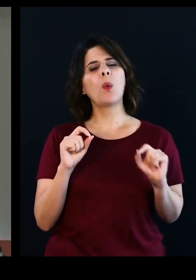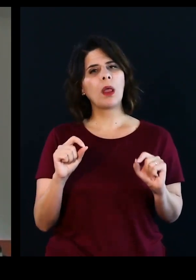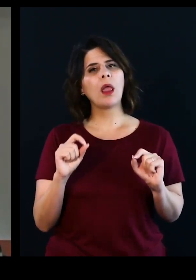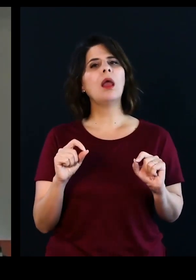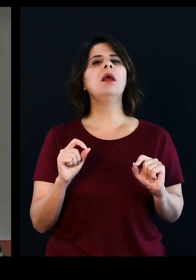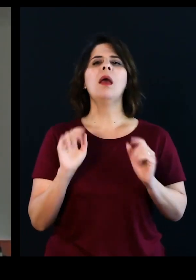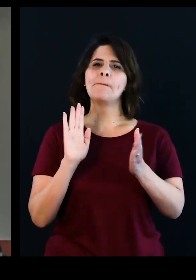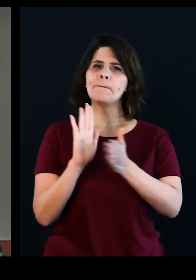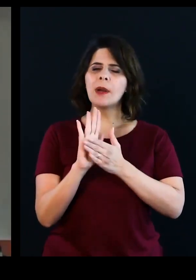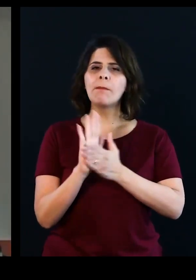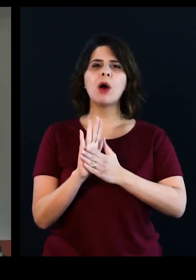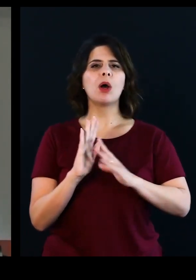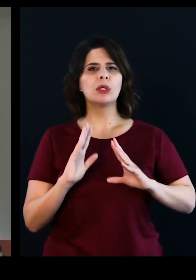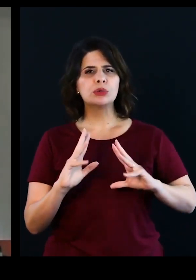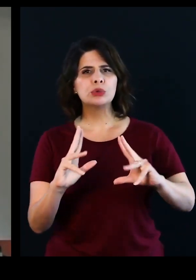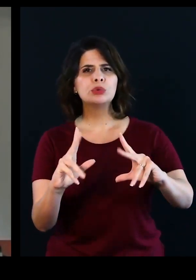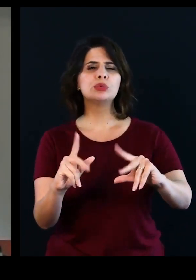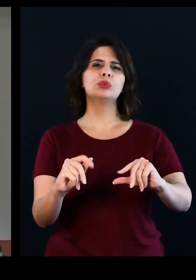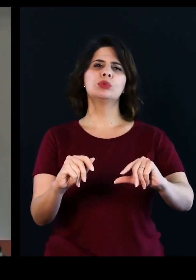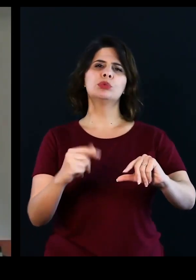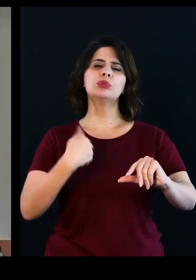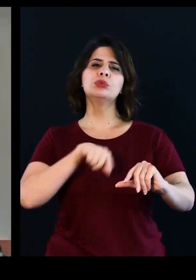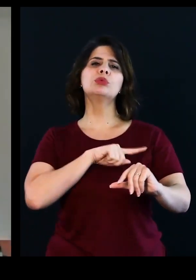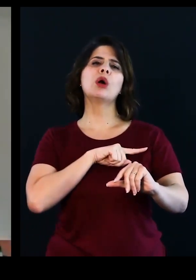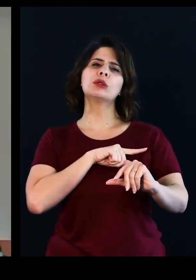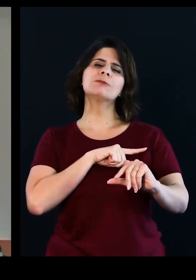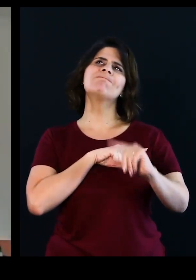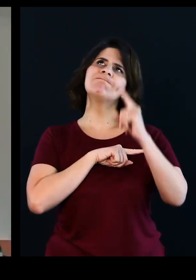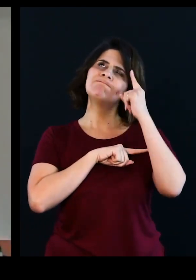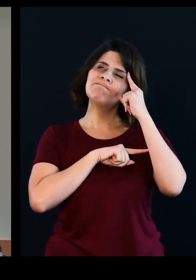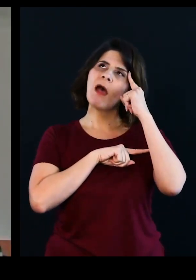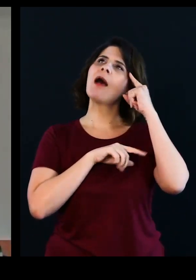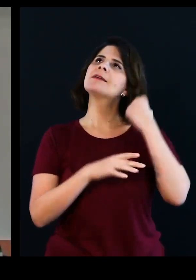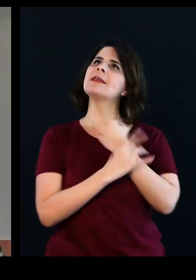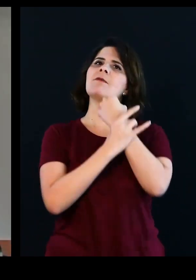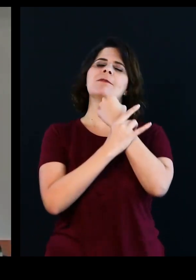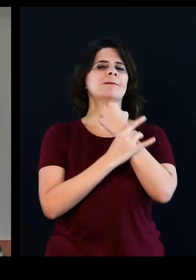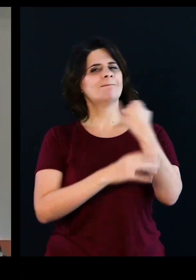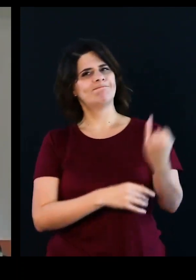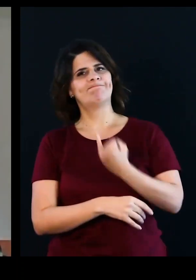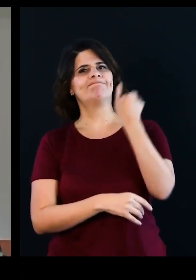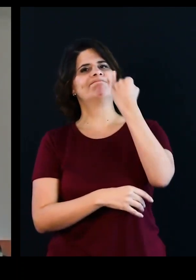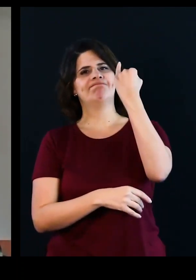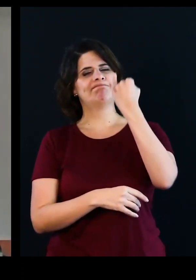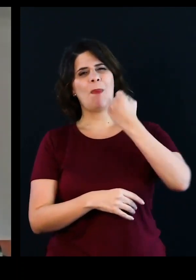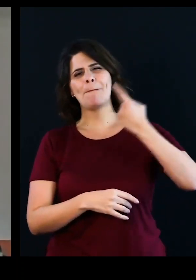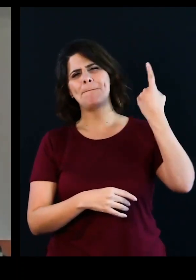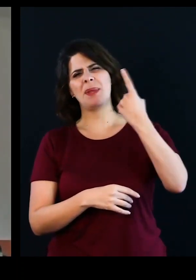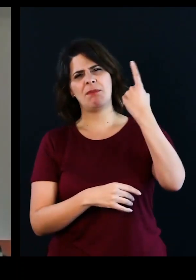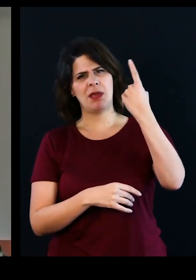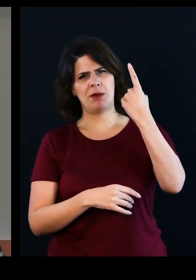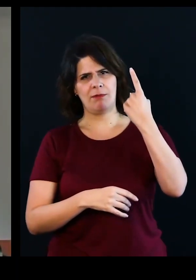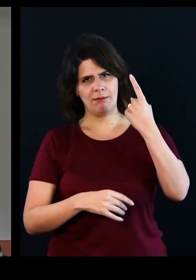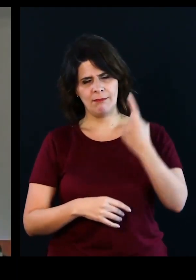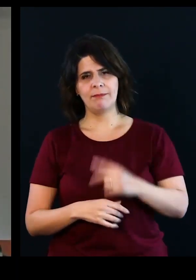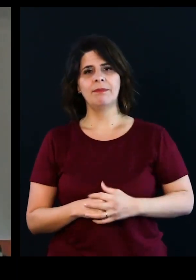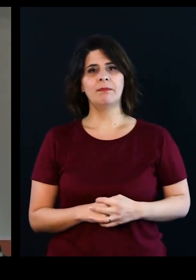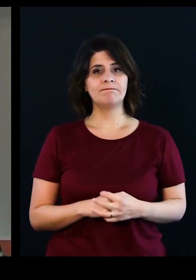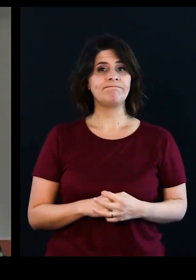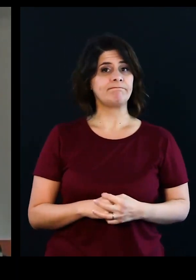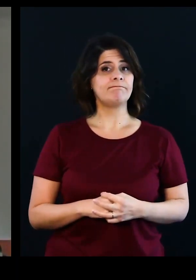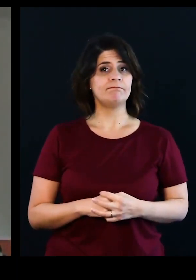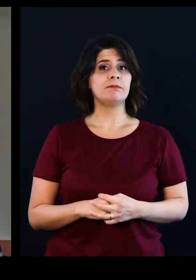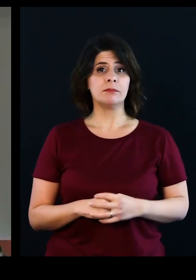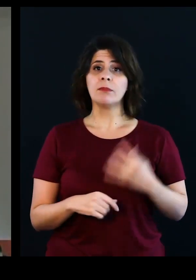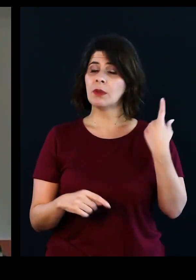as propostas que decorreram disso, decorreram desse valor da segurança. E é uma coisa muito interessante, porque o valor